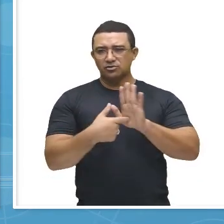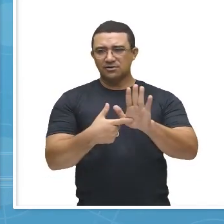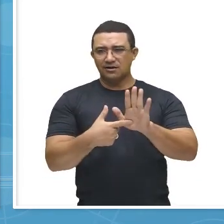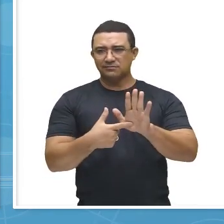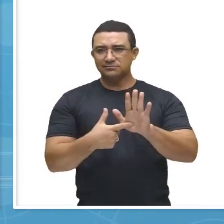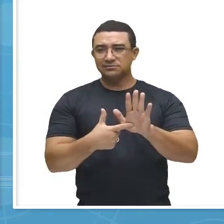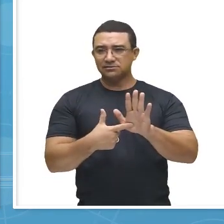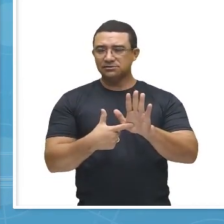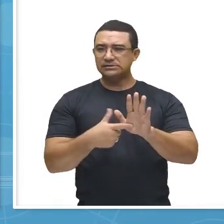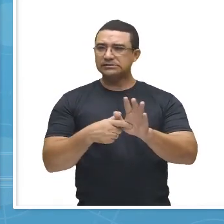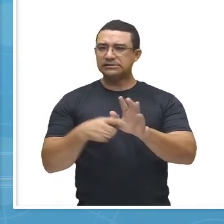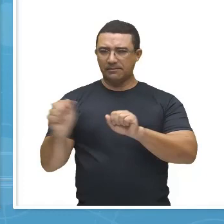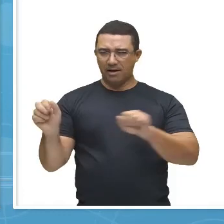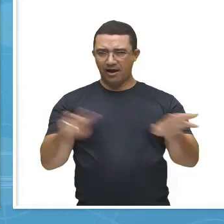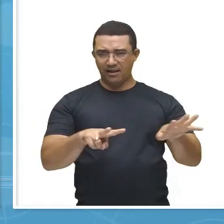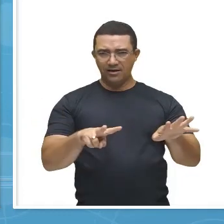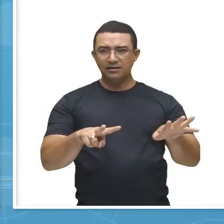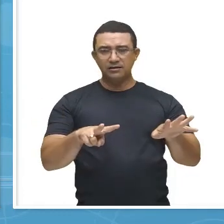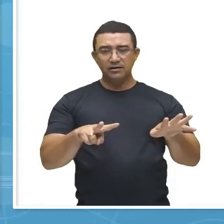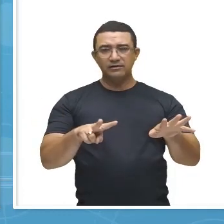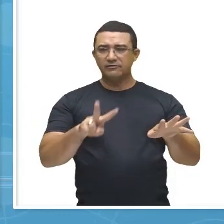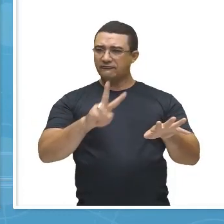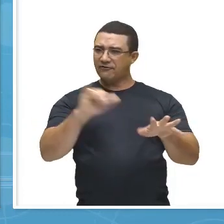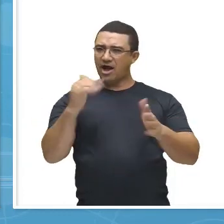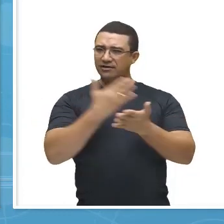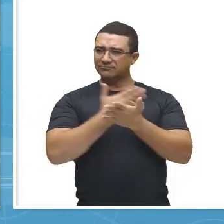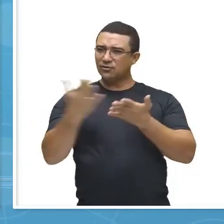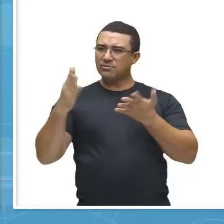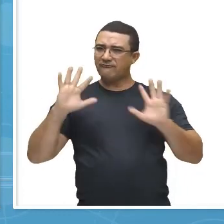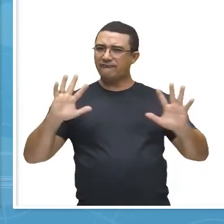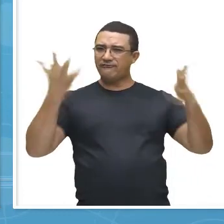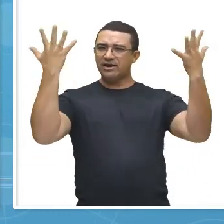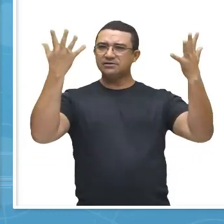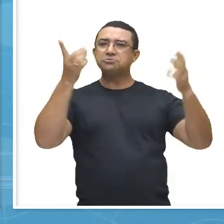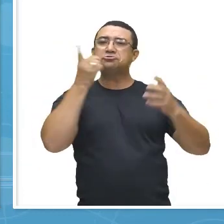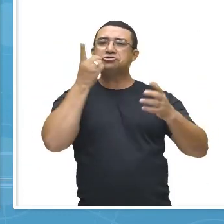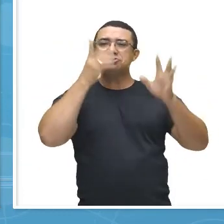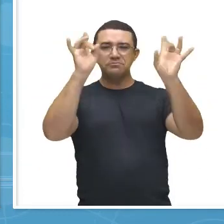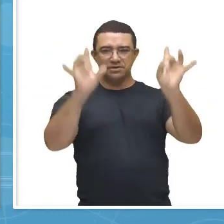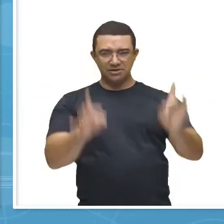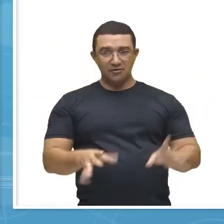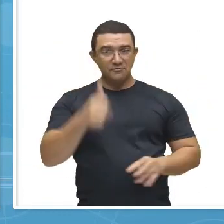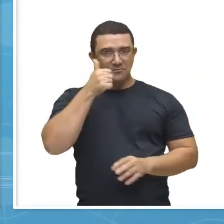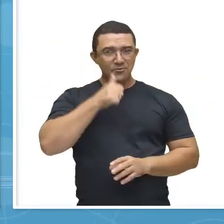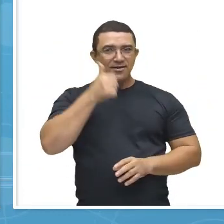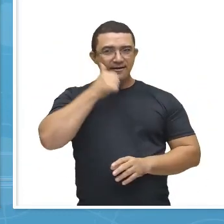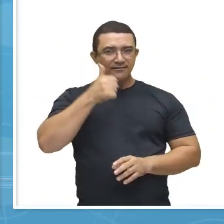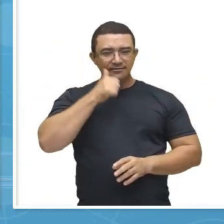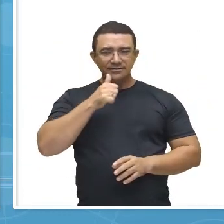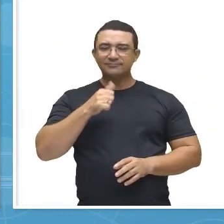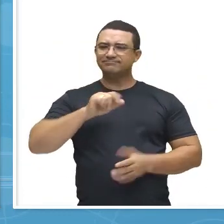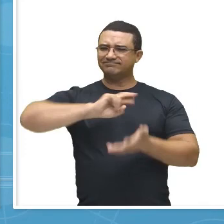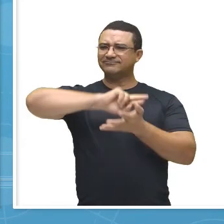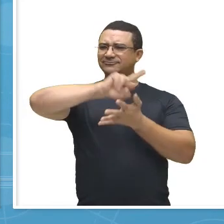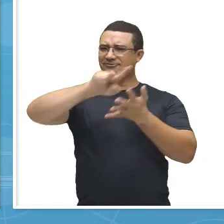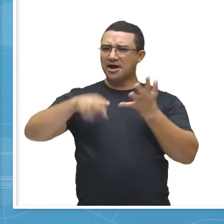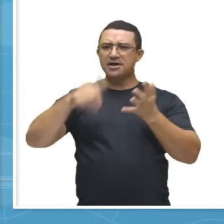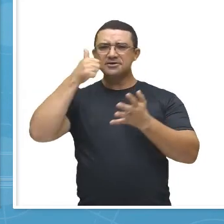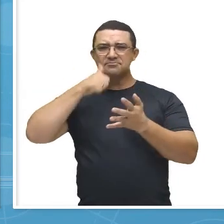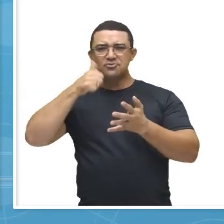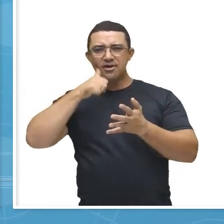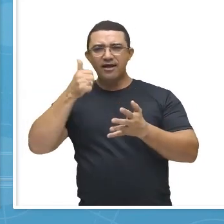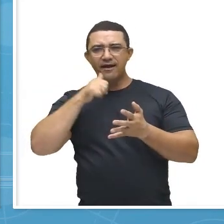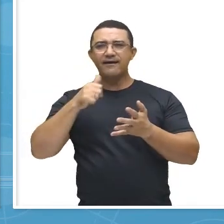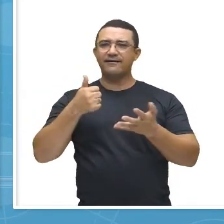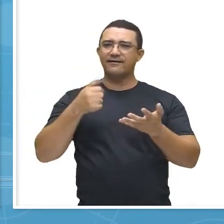comemorando o Dia Internacional das Mulheres. Quero registrar minha homenagem a mulheres maravilhosas que estão nos acompanhando, seja aqui no